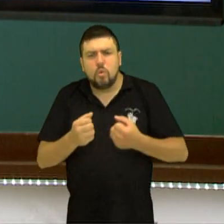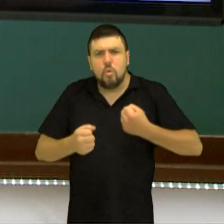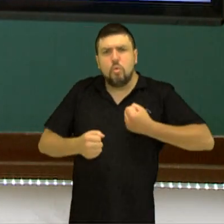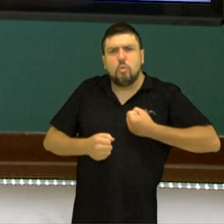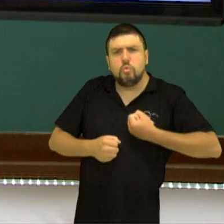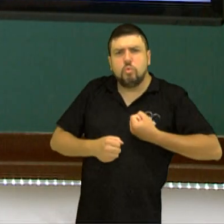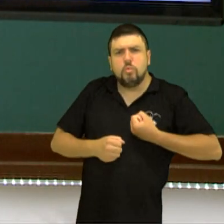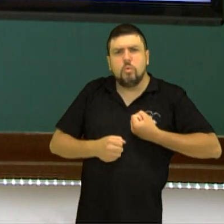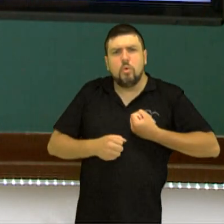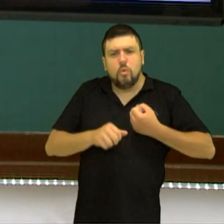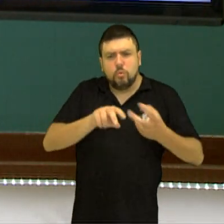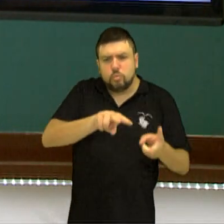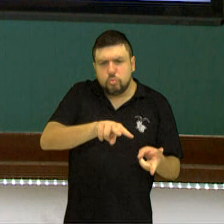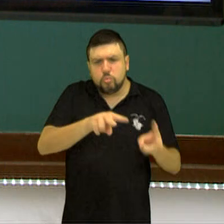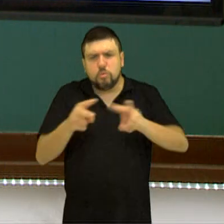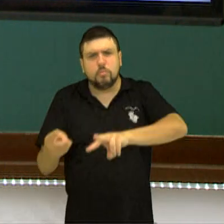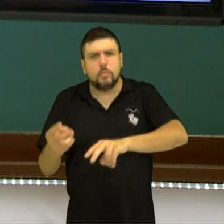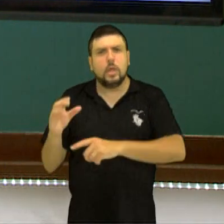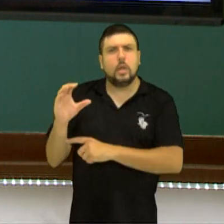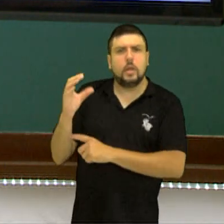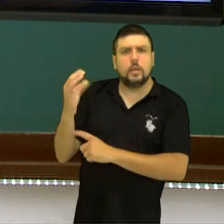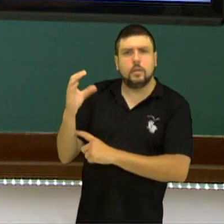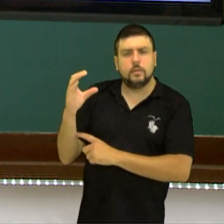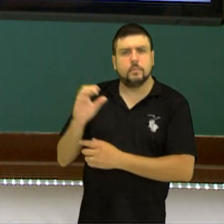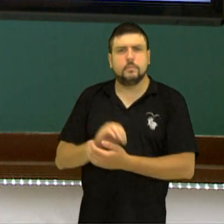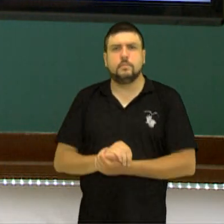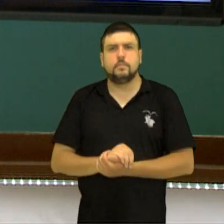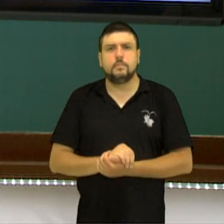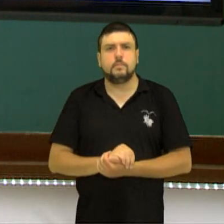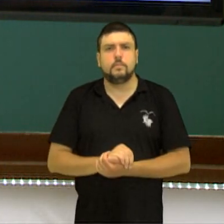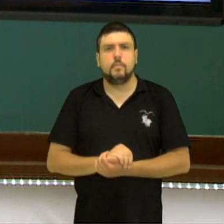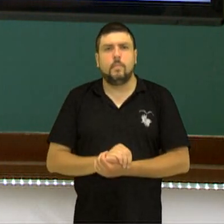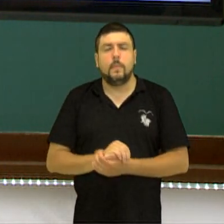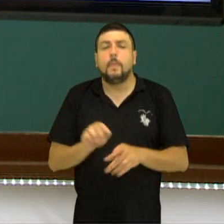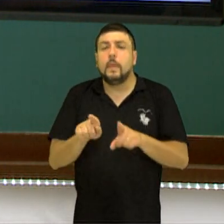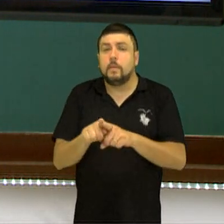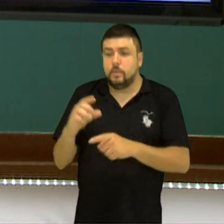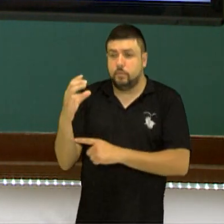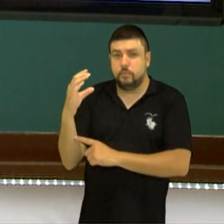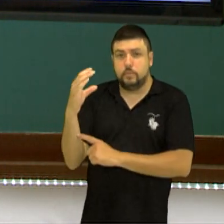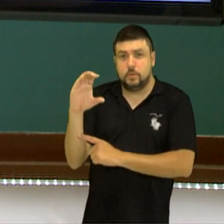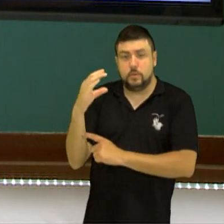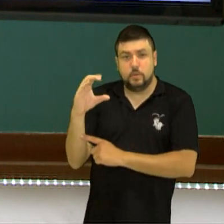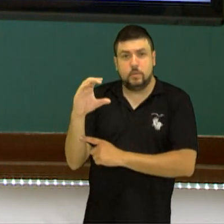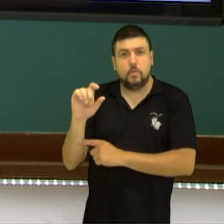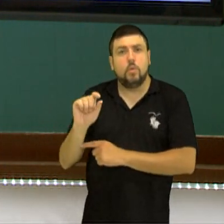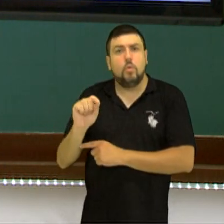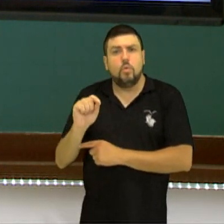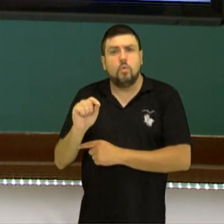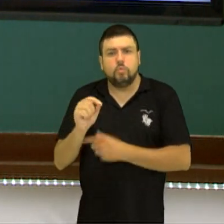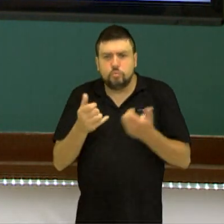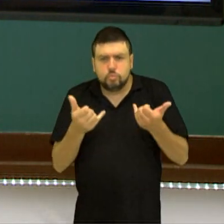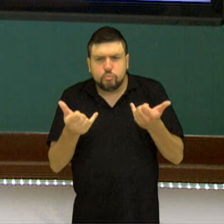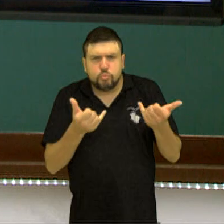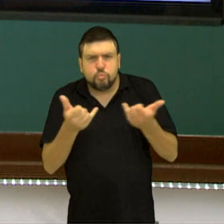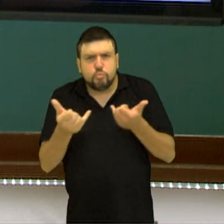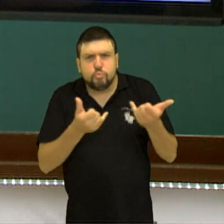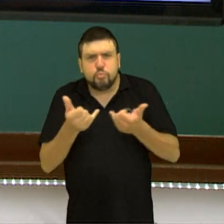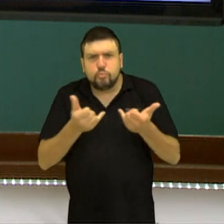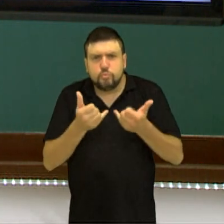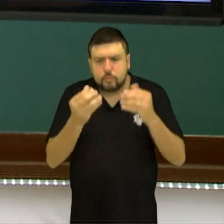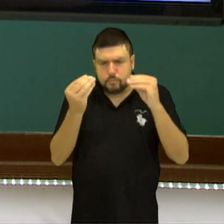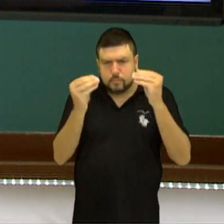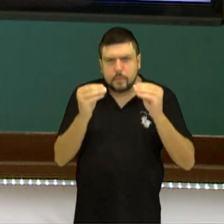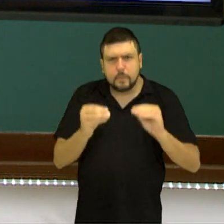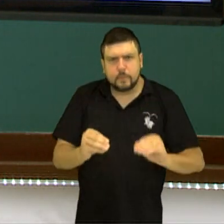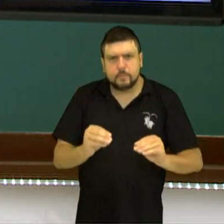interpretar informações, ok? Bom, o que é a notação científica? Ela faz parte de um